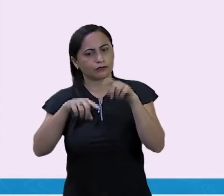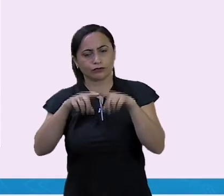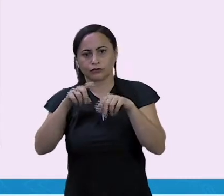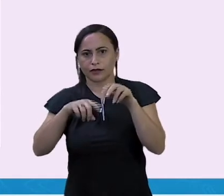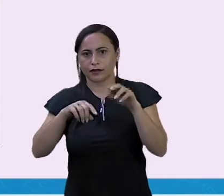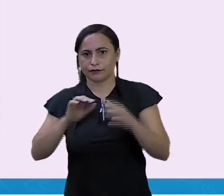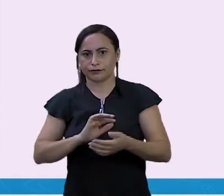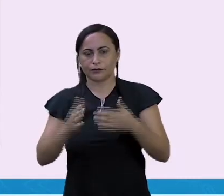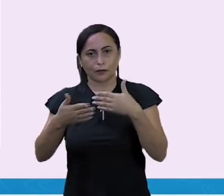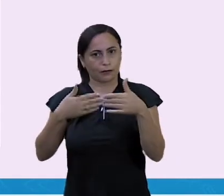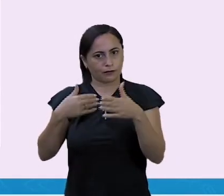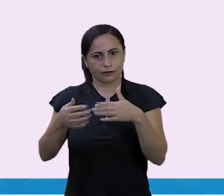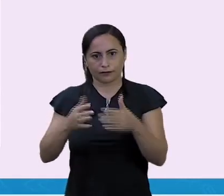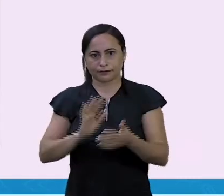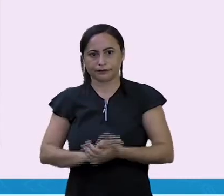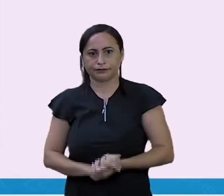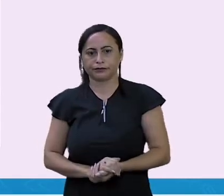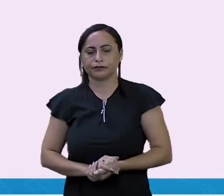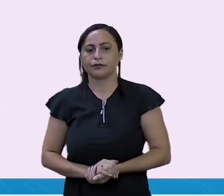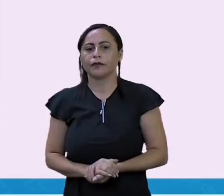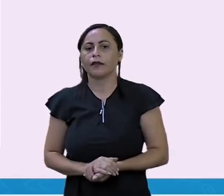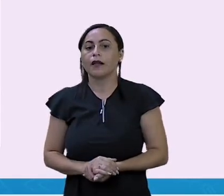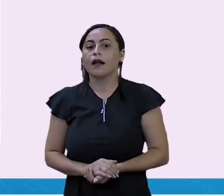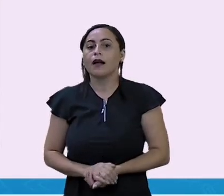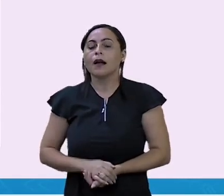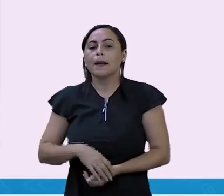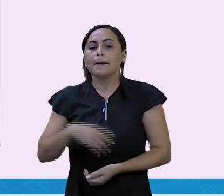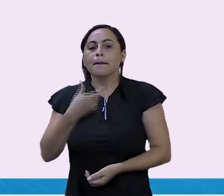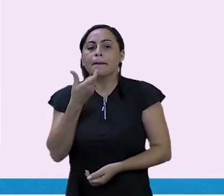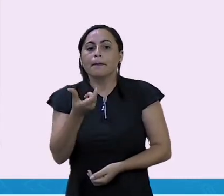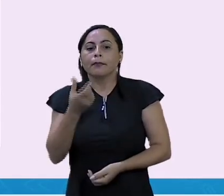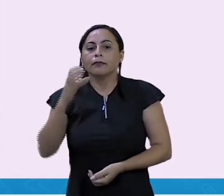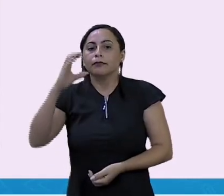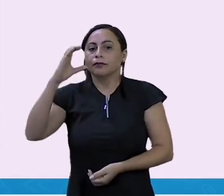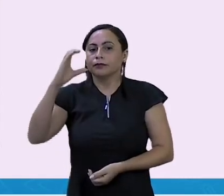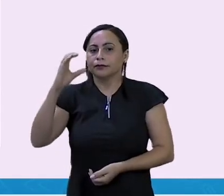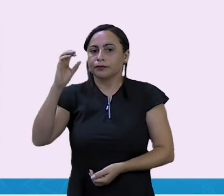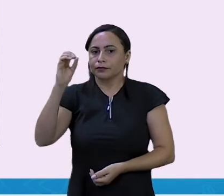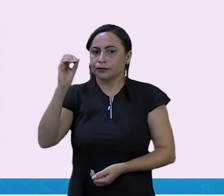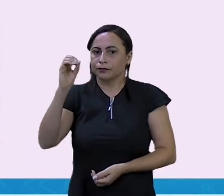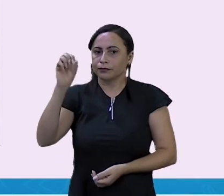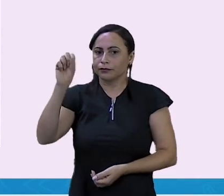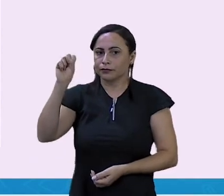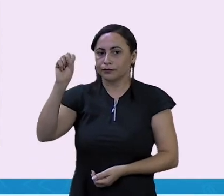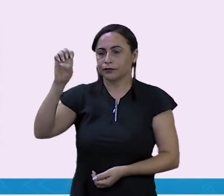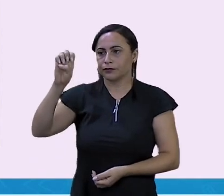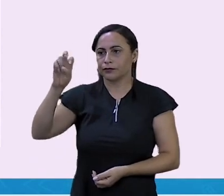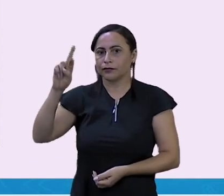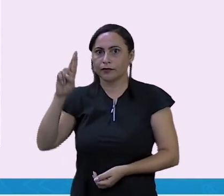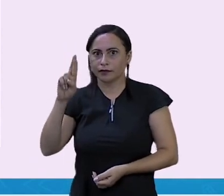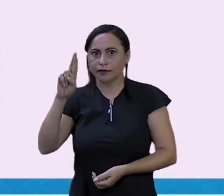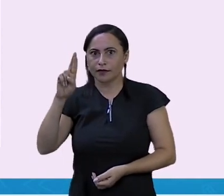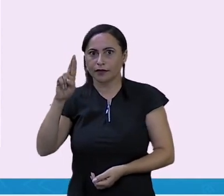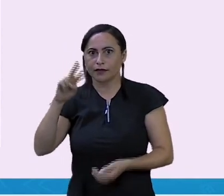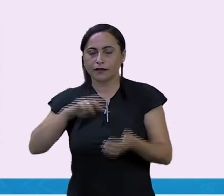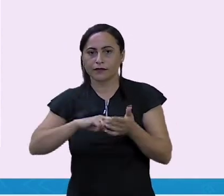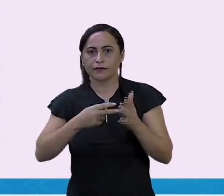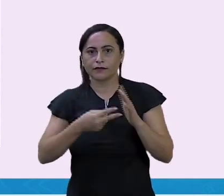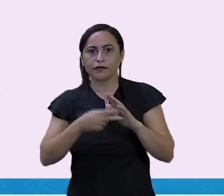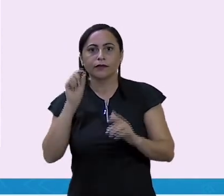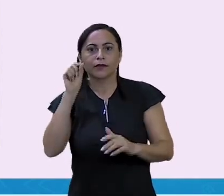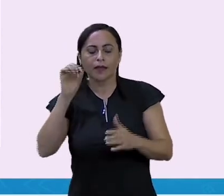algo com S. Coser com S é unir com linha ou